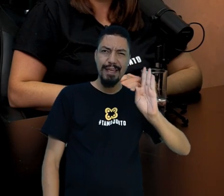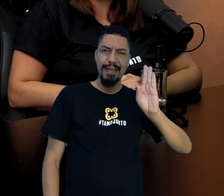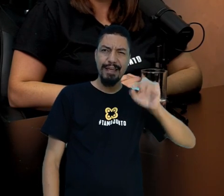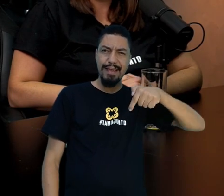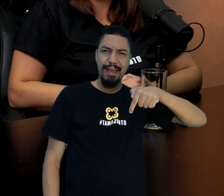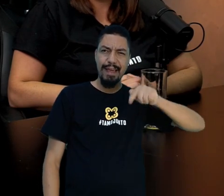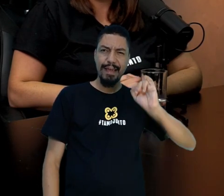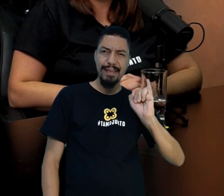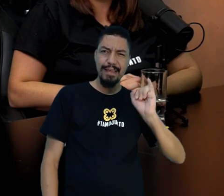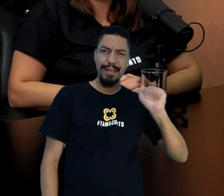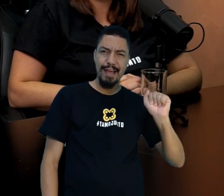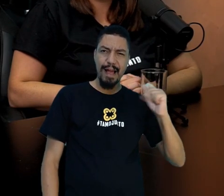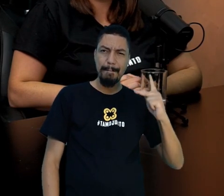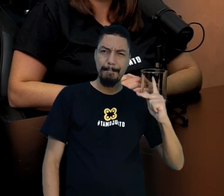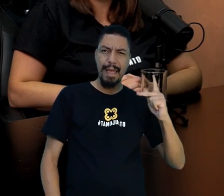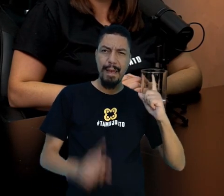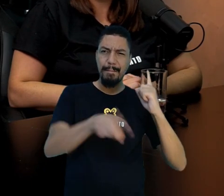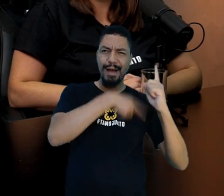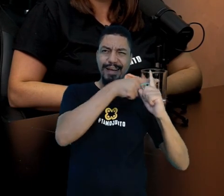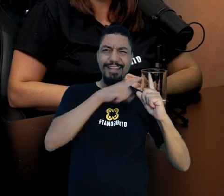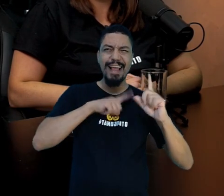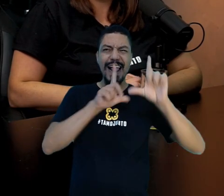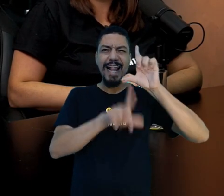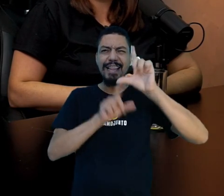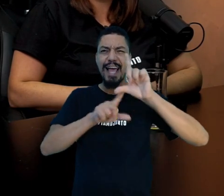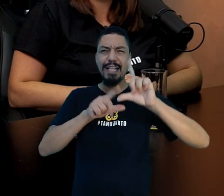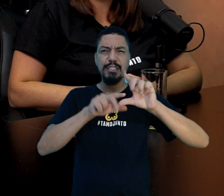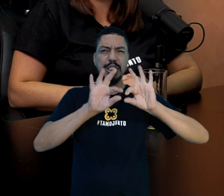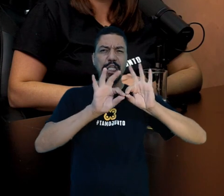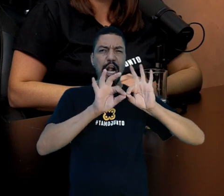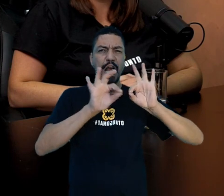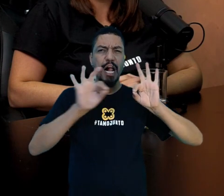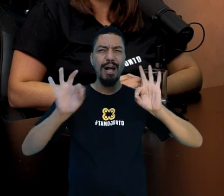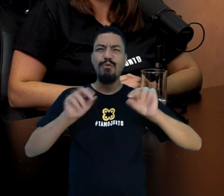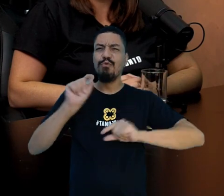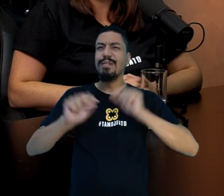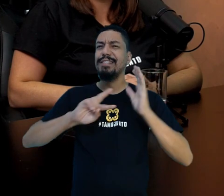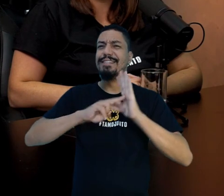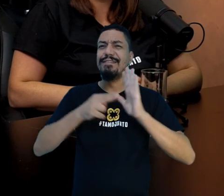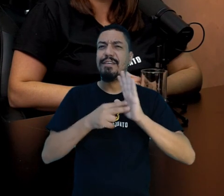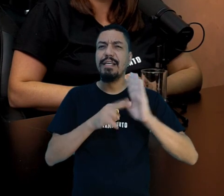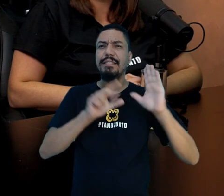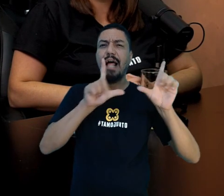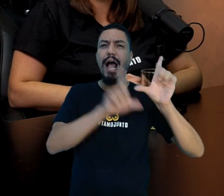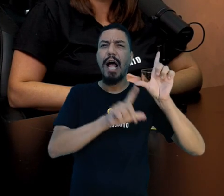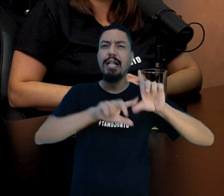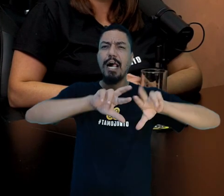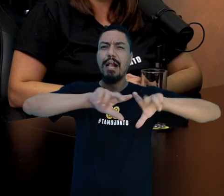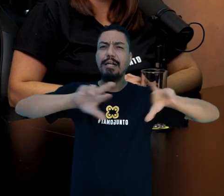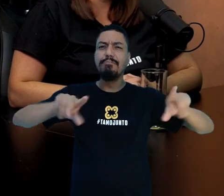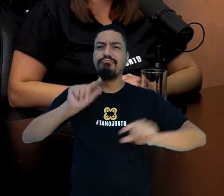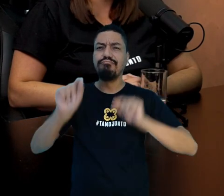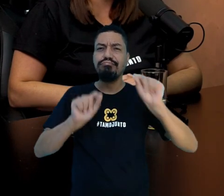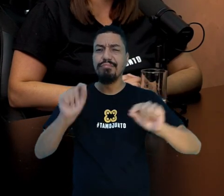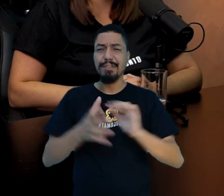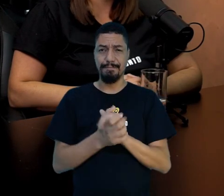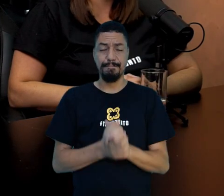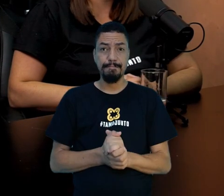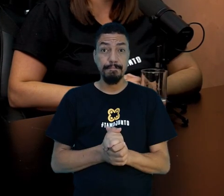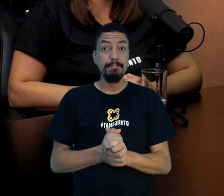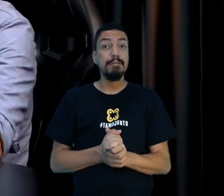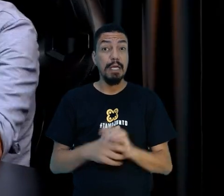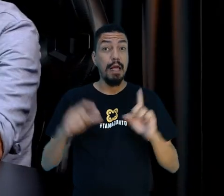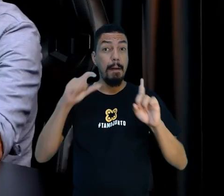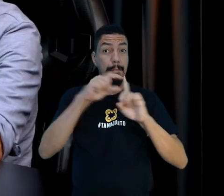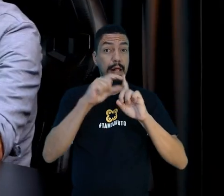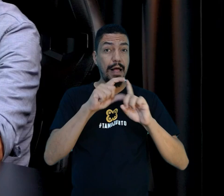LGBTQIAP+, né? São várias letrinhas, né? Eu queria que você contasse pra gente um pouquinho o que que significa, né, essa grande sigla. É